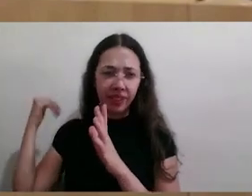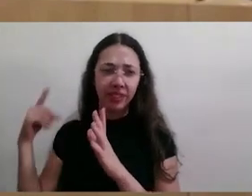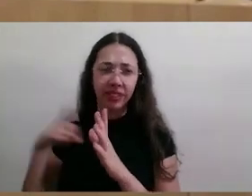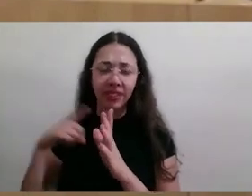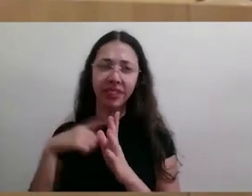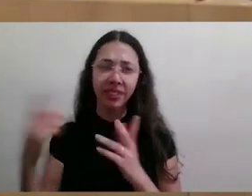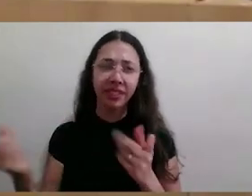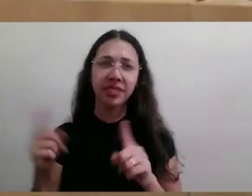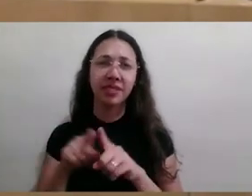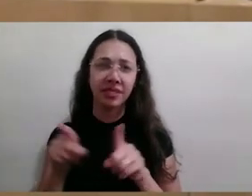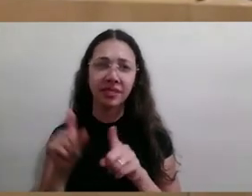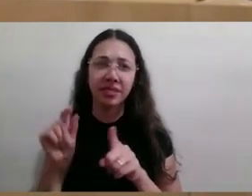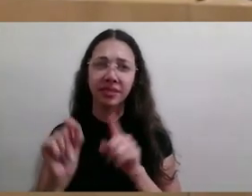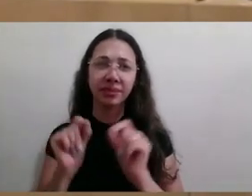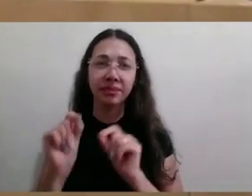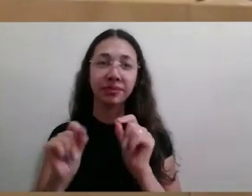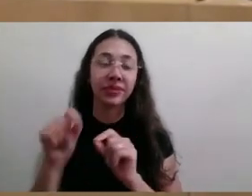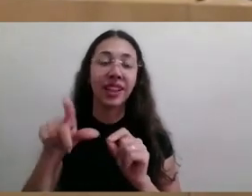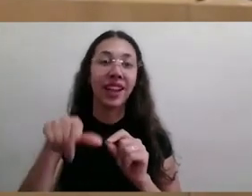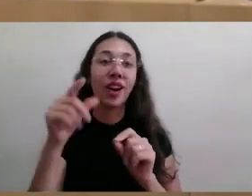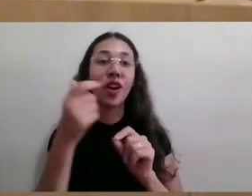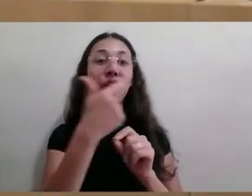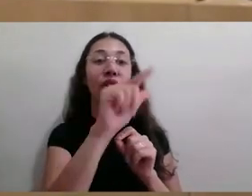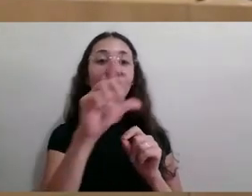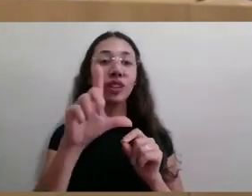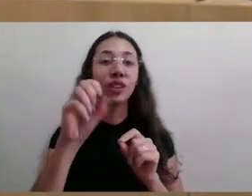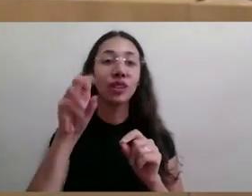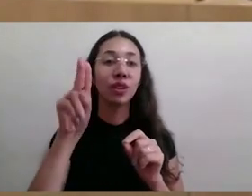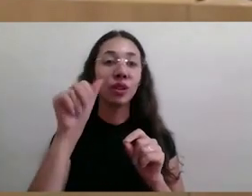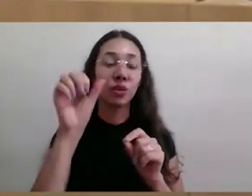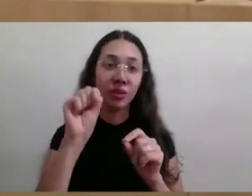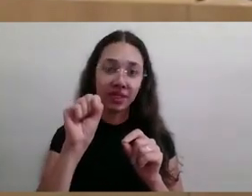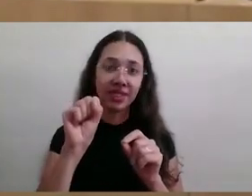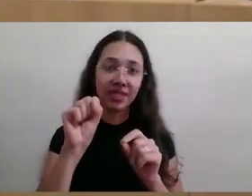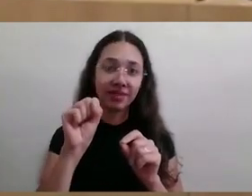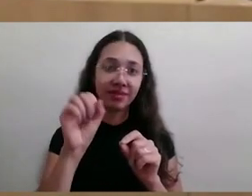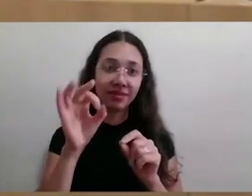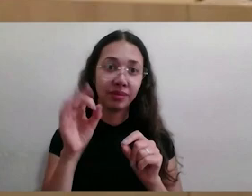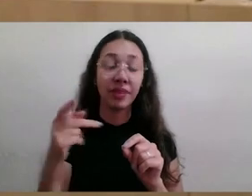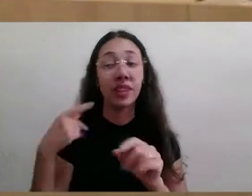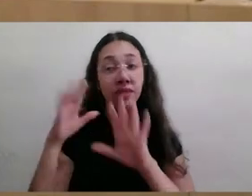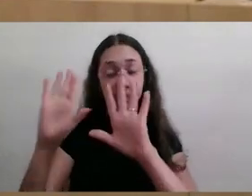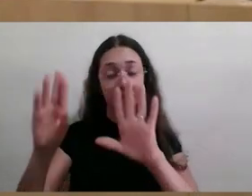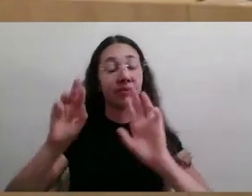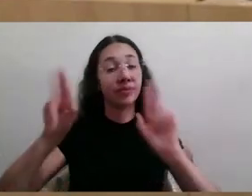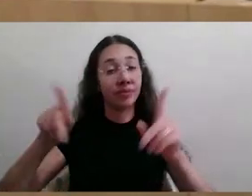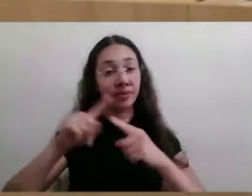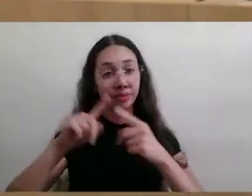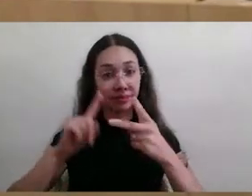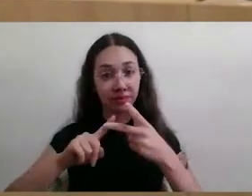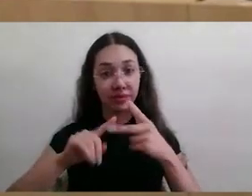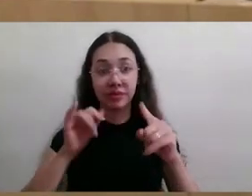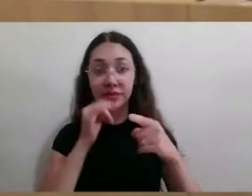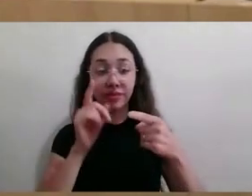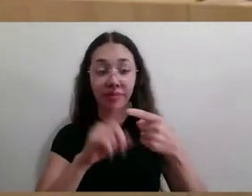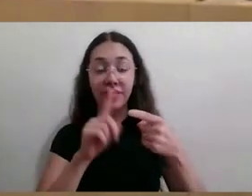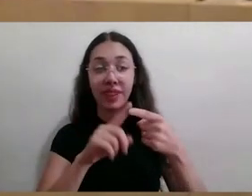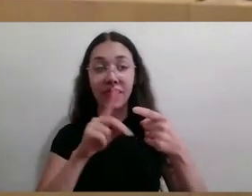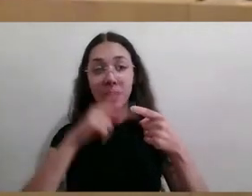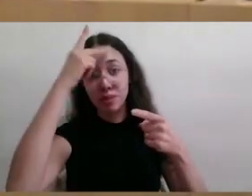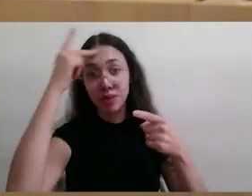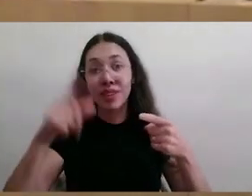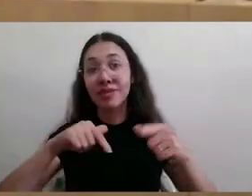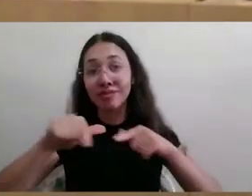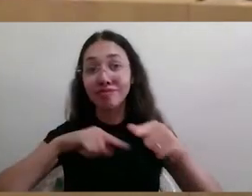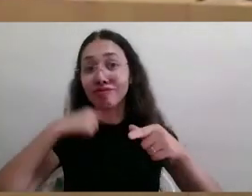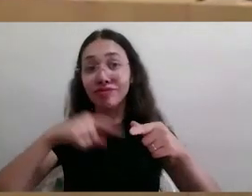por incapacidade loas. São dois critérios. São De dois, fato, né? na incapacidade, como não há audiência, o critério que, inclusive, é